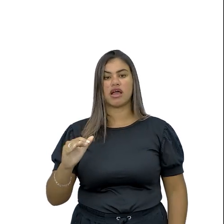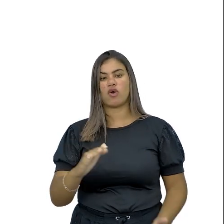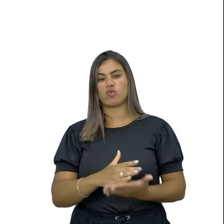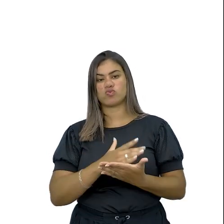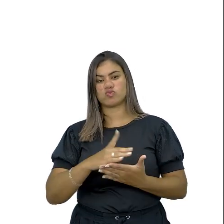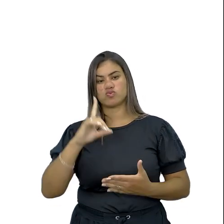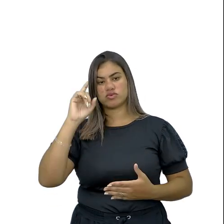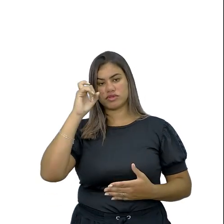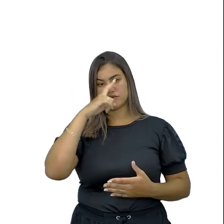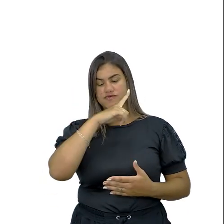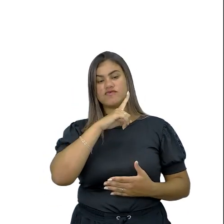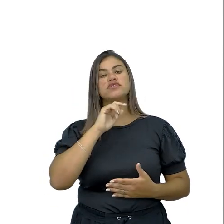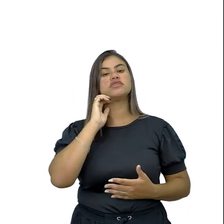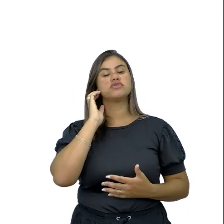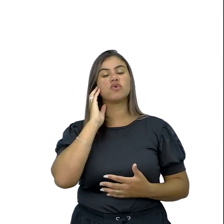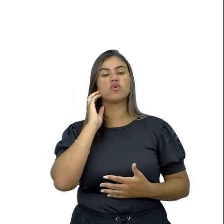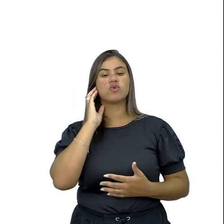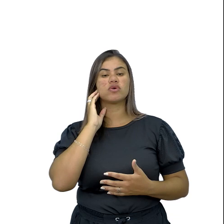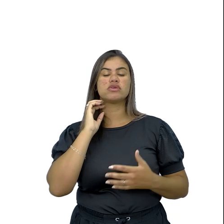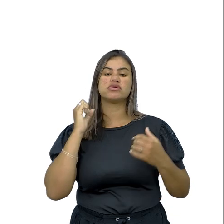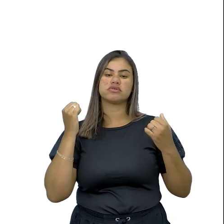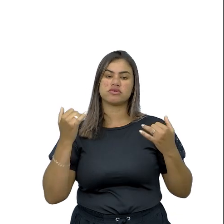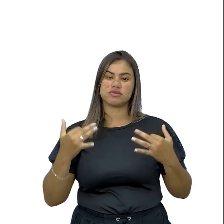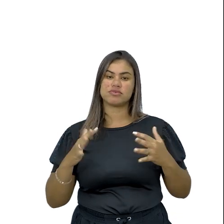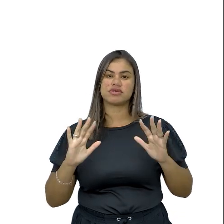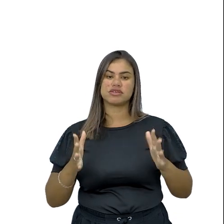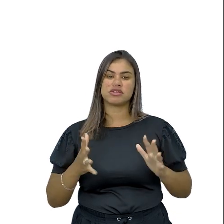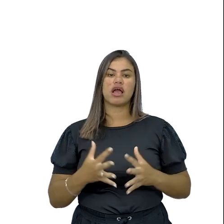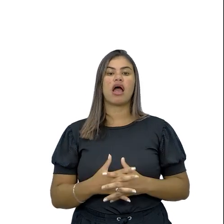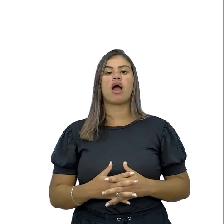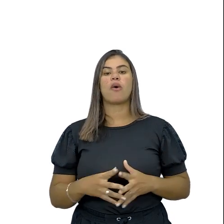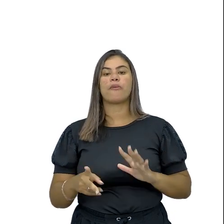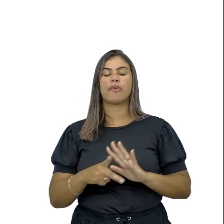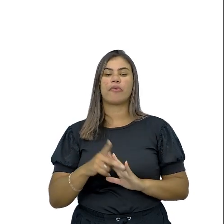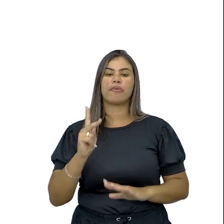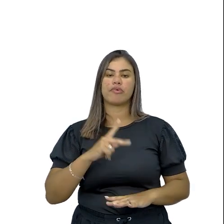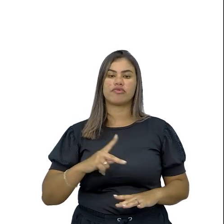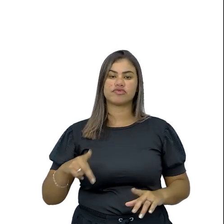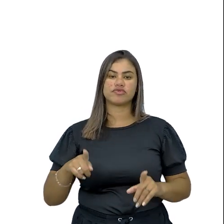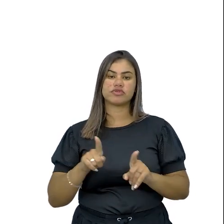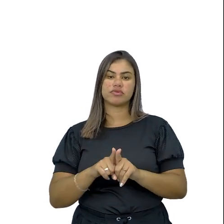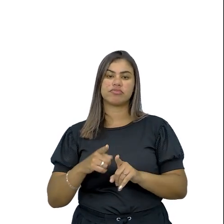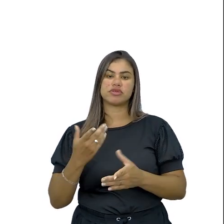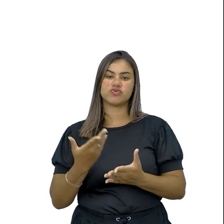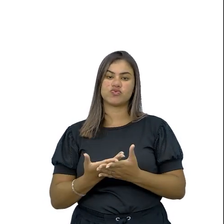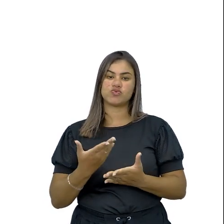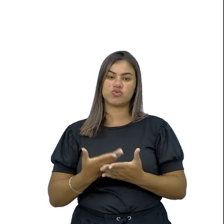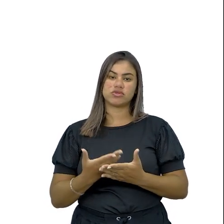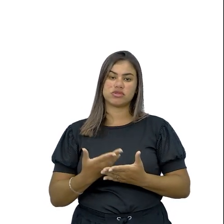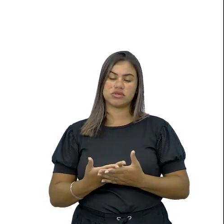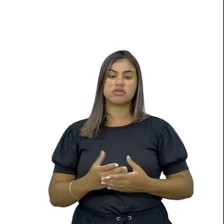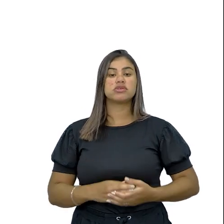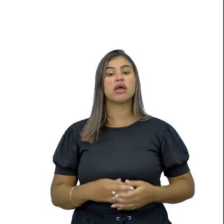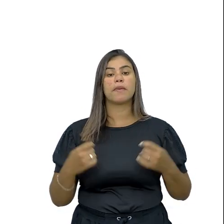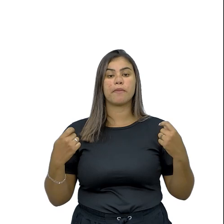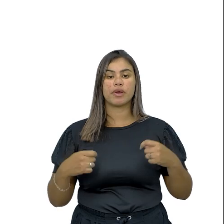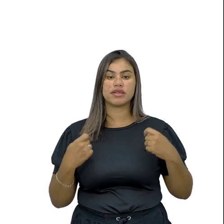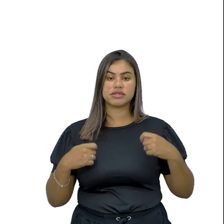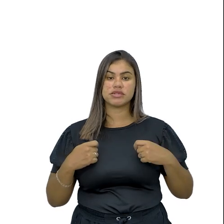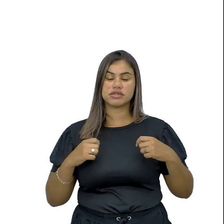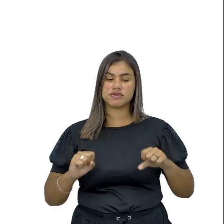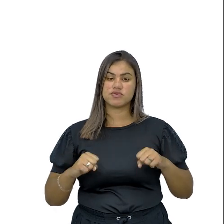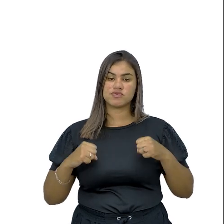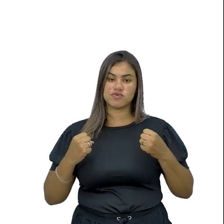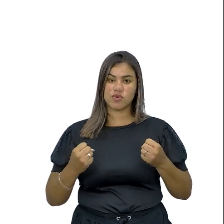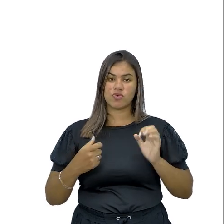desafios, como eu disse anteriormente, para ambas as partes, tanto para professores quanto para os estudantes. E é necessário encarar isso de frente, porque vale a